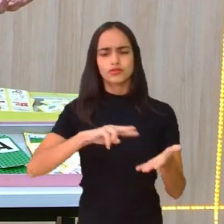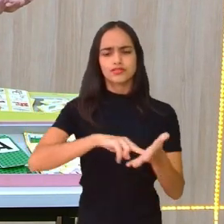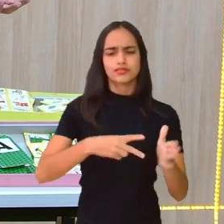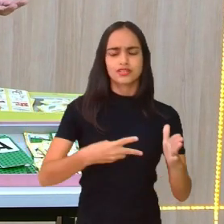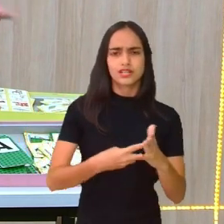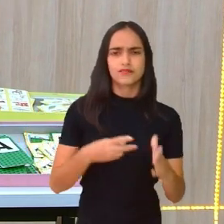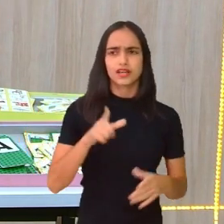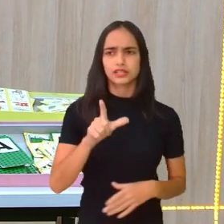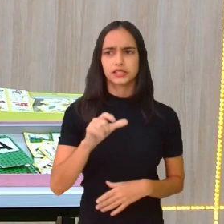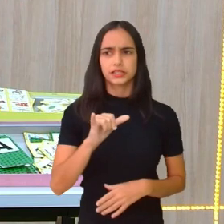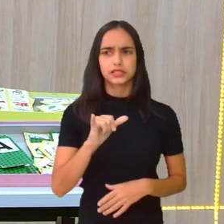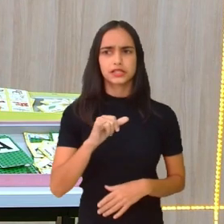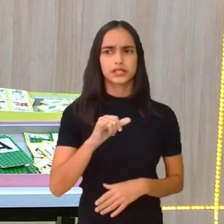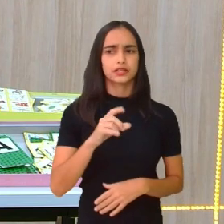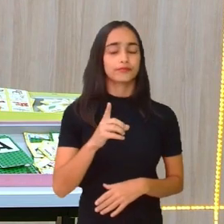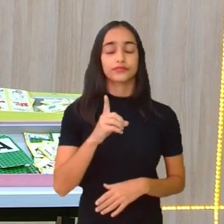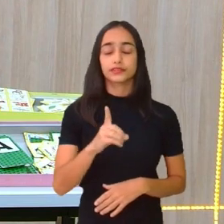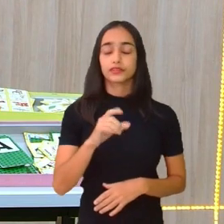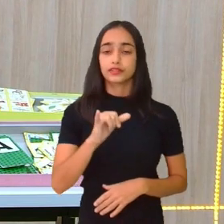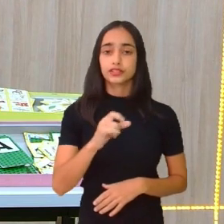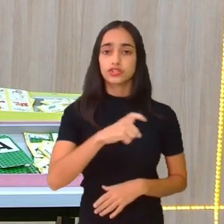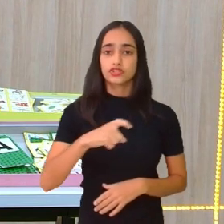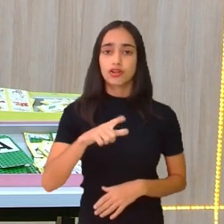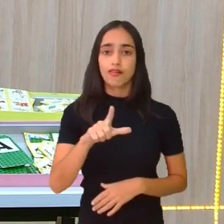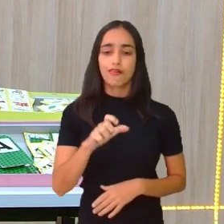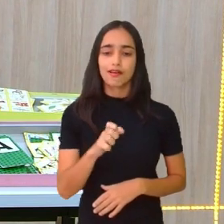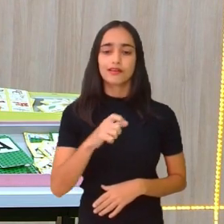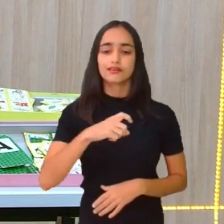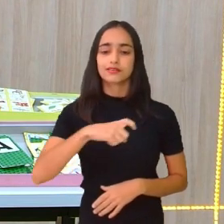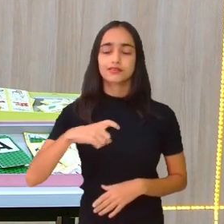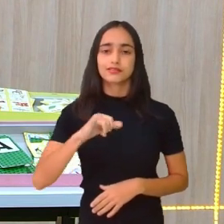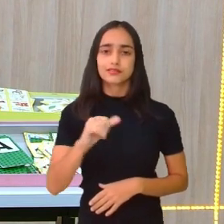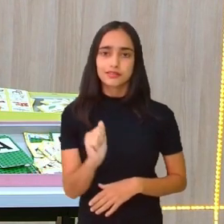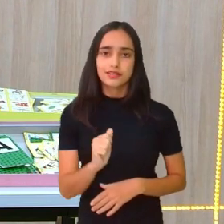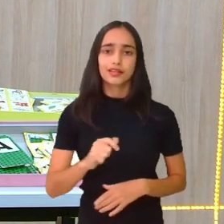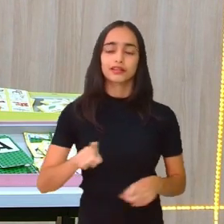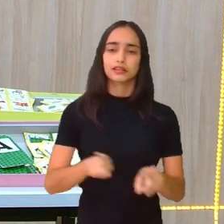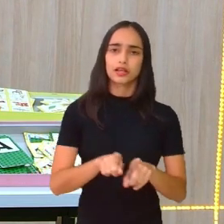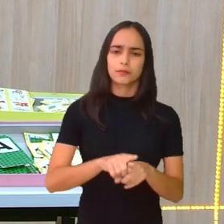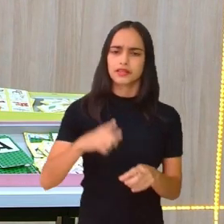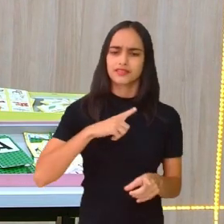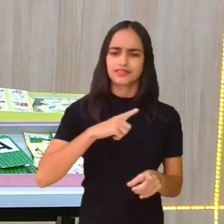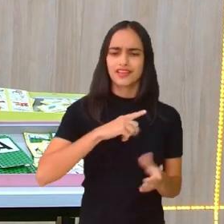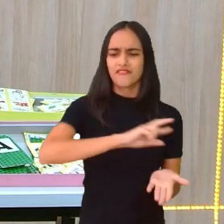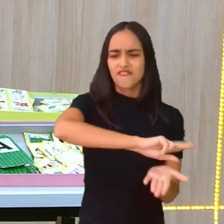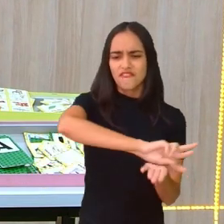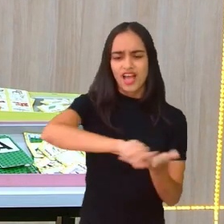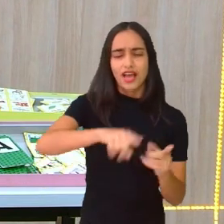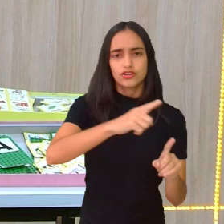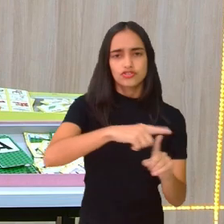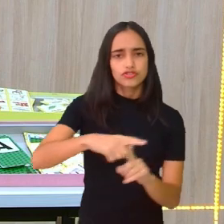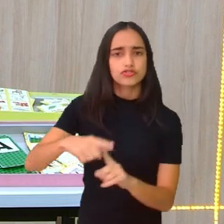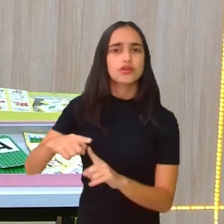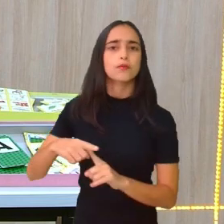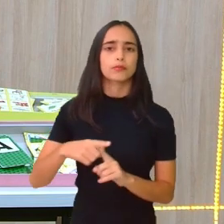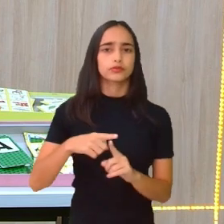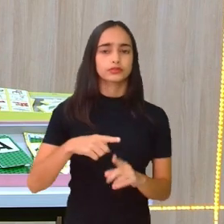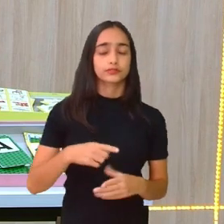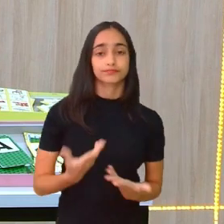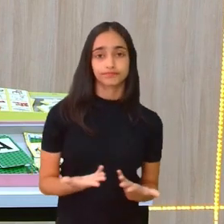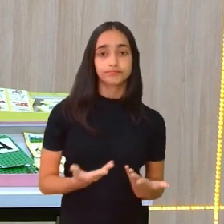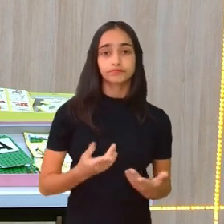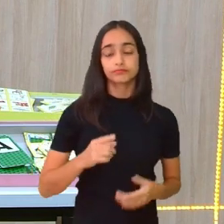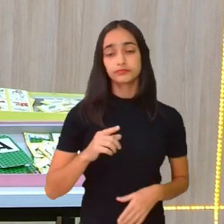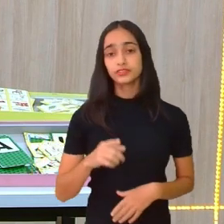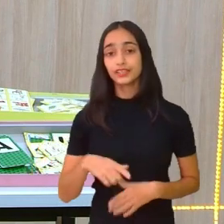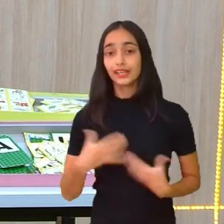algumas especificidades, não existe só um tipo de dislexia. Né? E aí, quando a gente entende essa configuração, a gente percebe